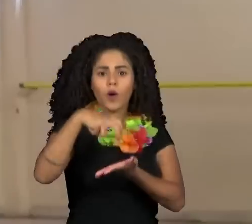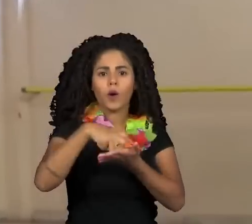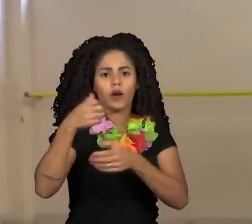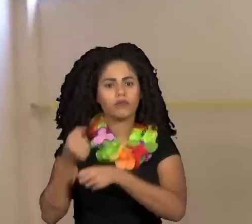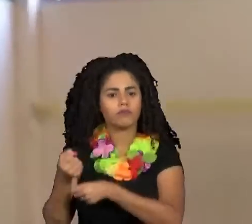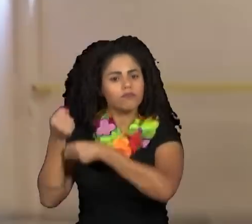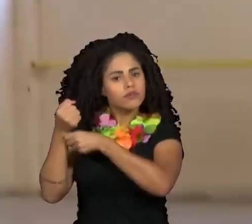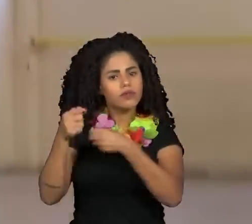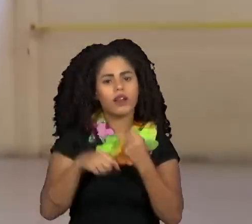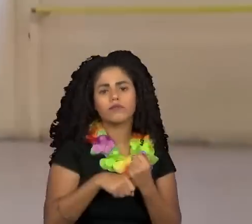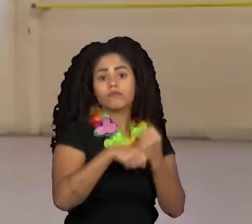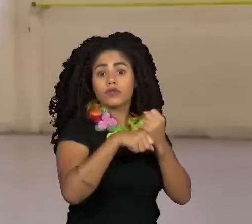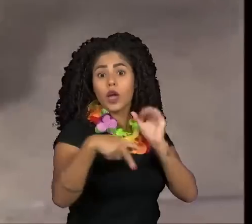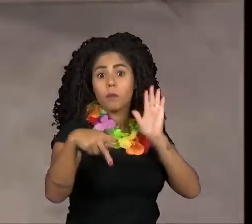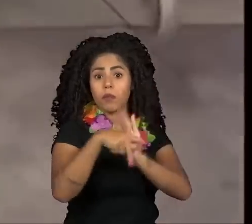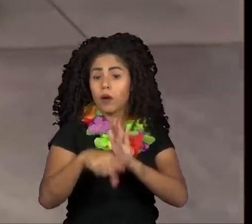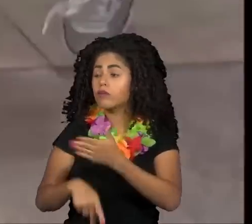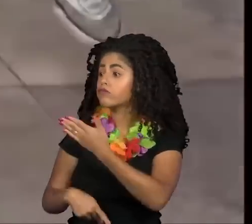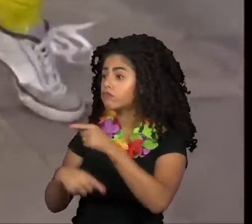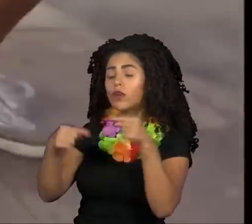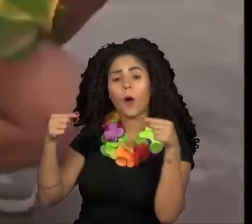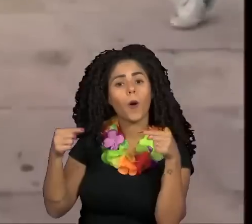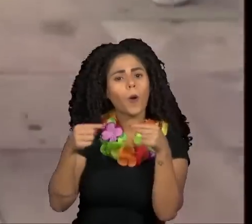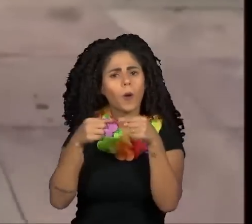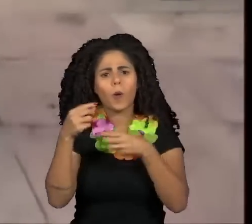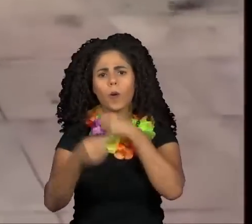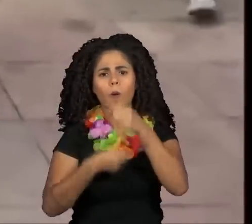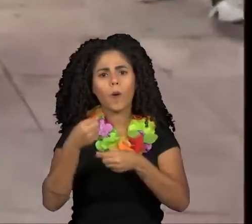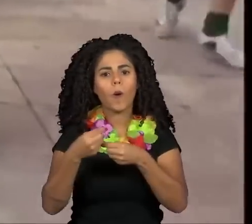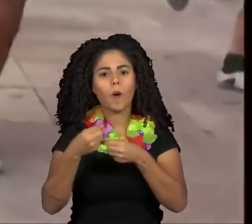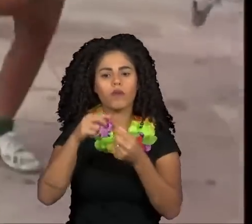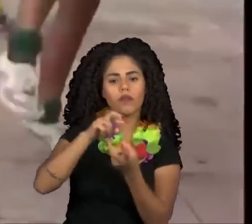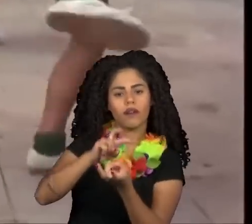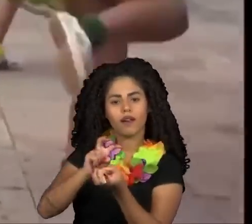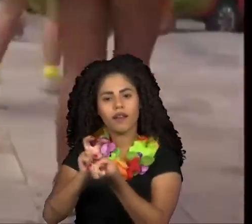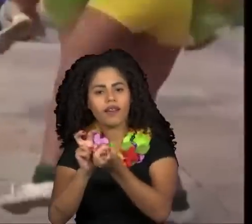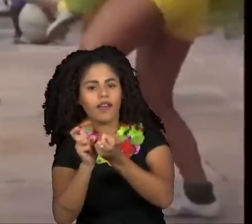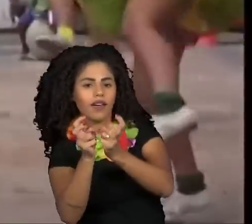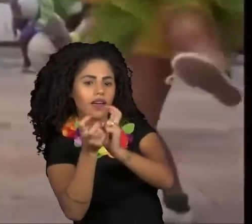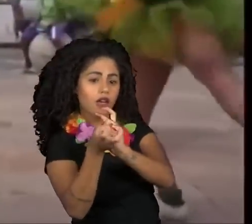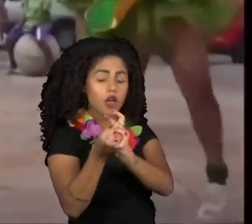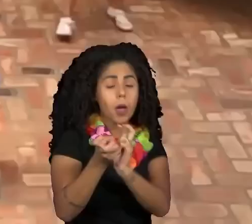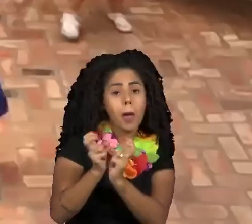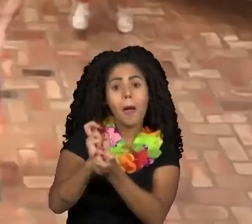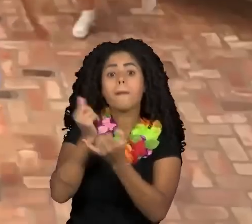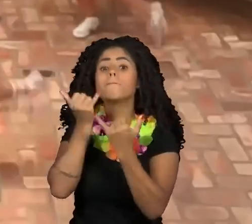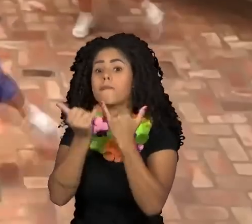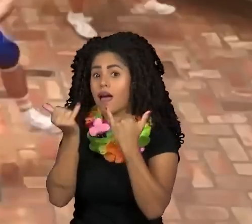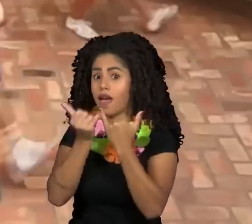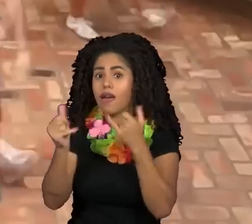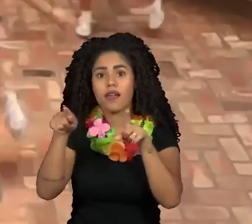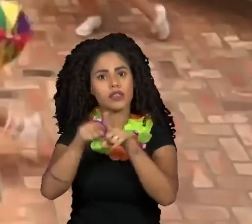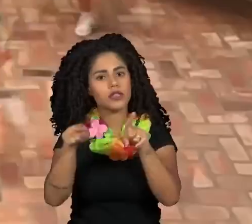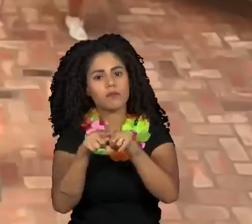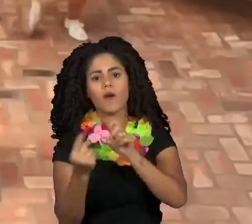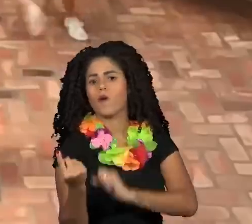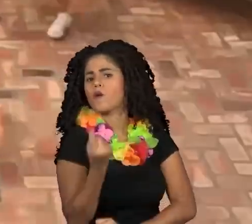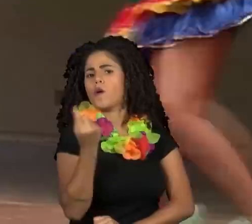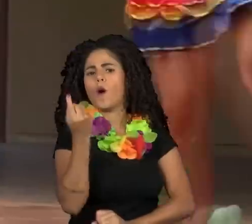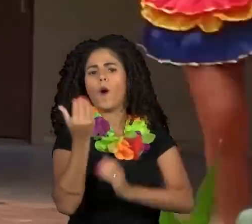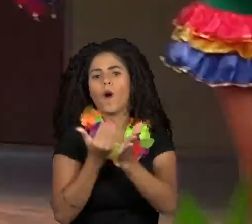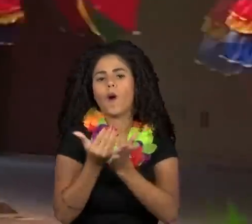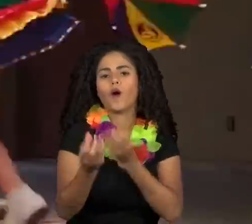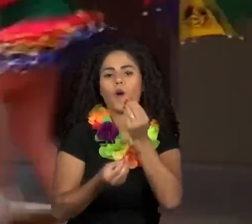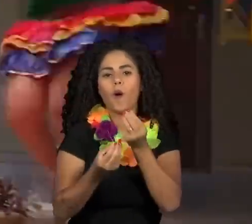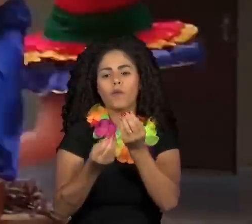frevo. Ele tem muito a ver com o jogo de capoeira. E os passos do frevo, os primeiros, vêm a partir